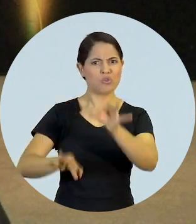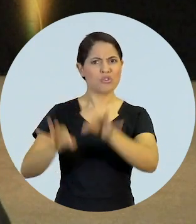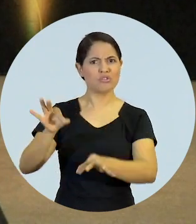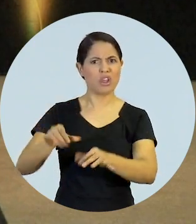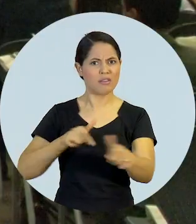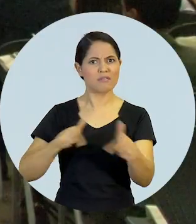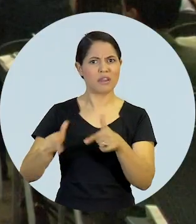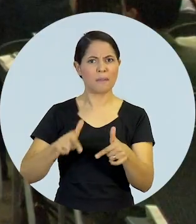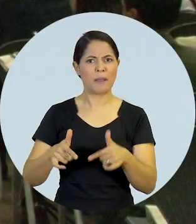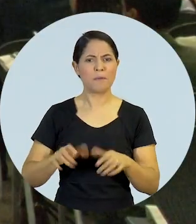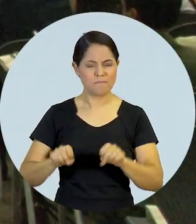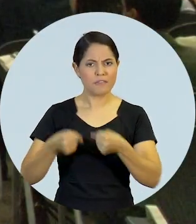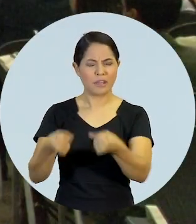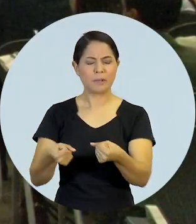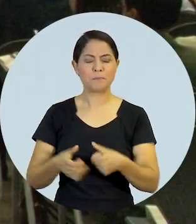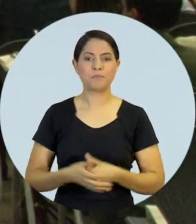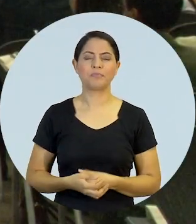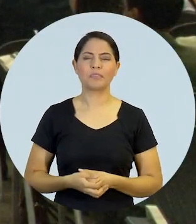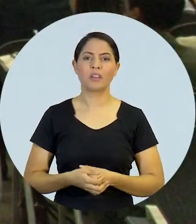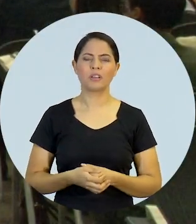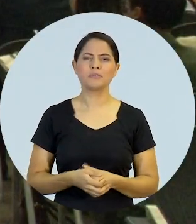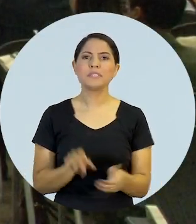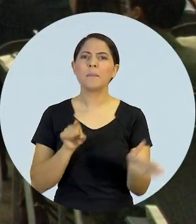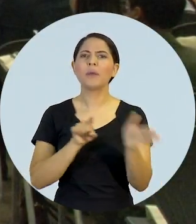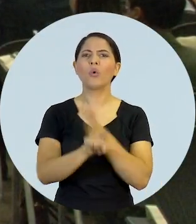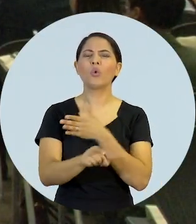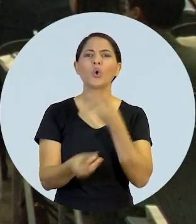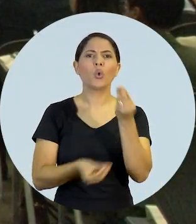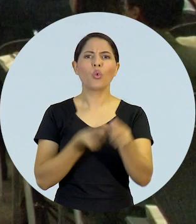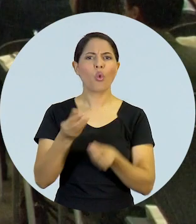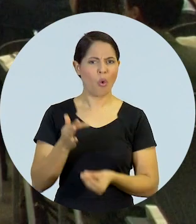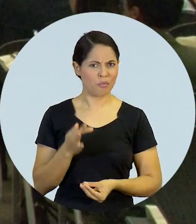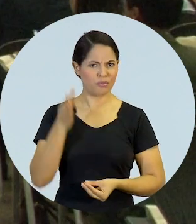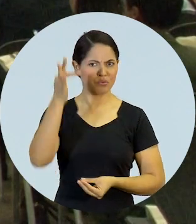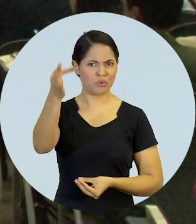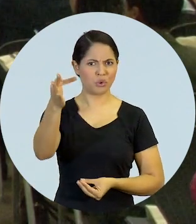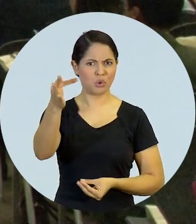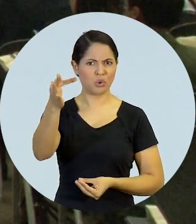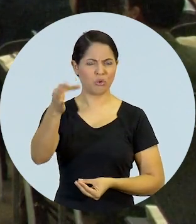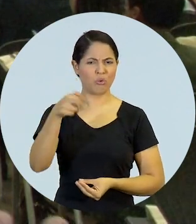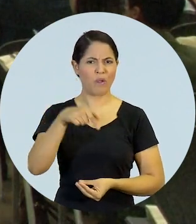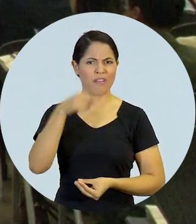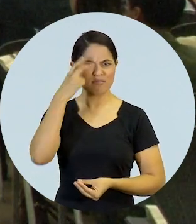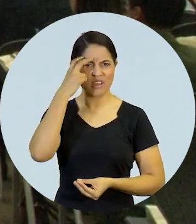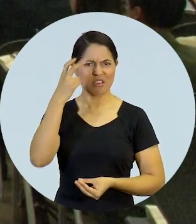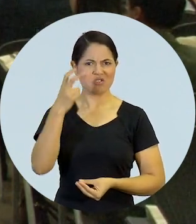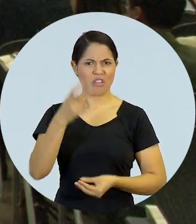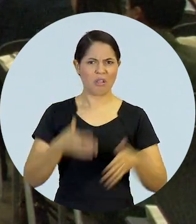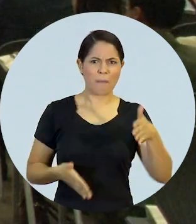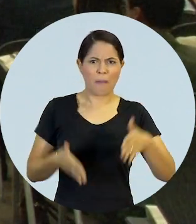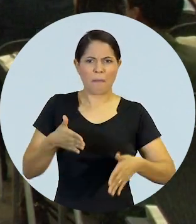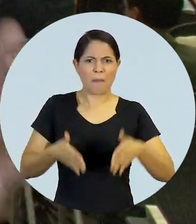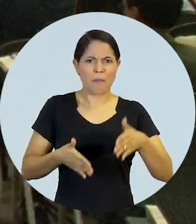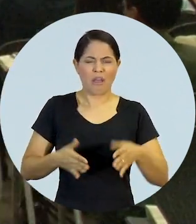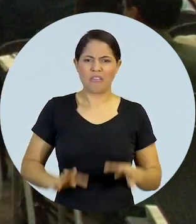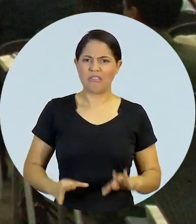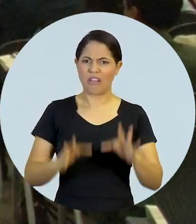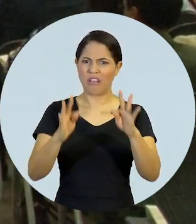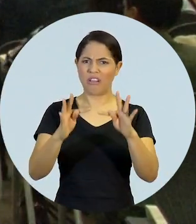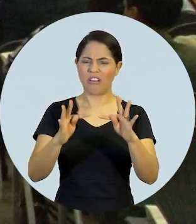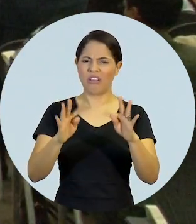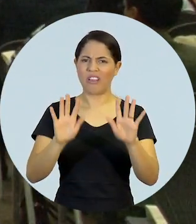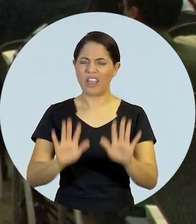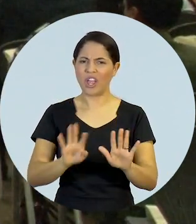justiça do trabalho. E uma pergunta que está sendo feita: o que será do futuro com a inteligência artificial? Será um